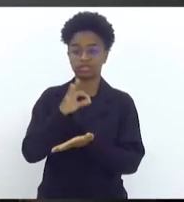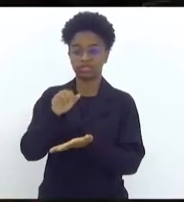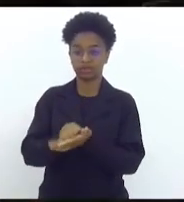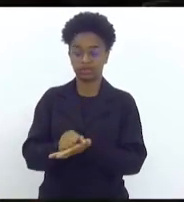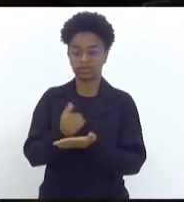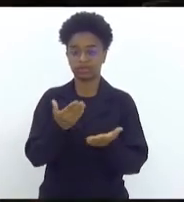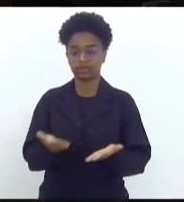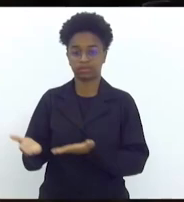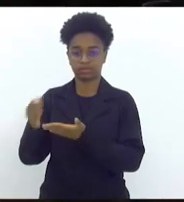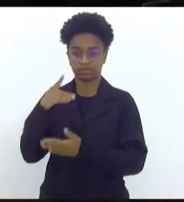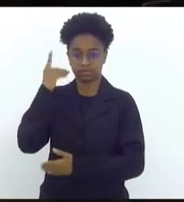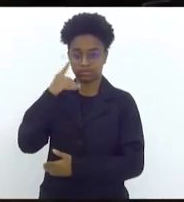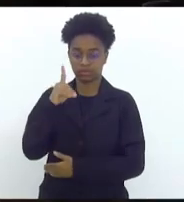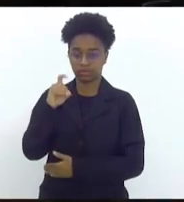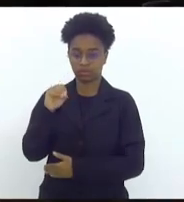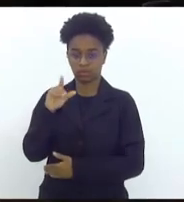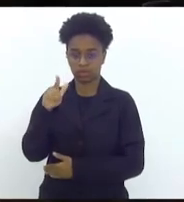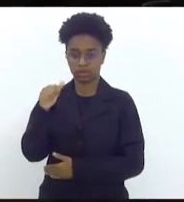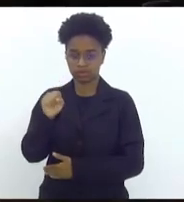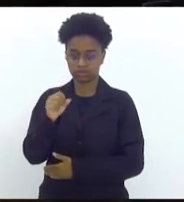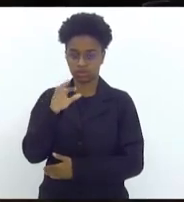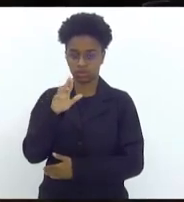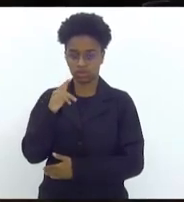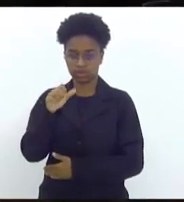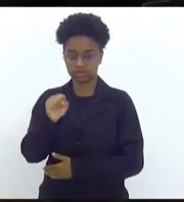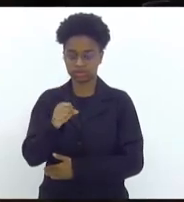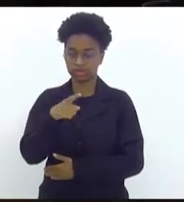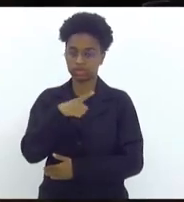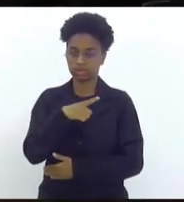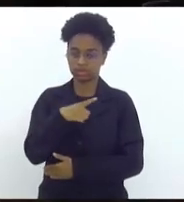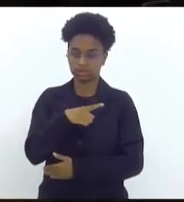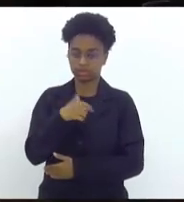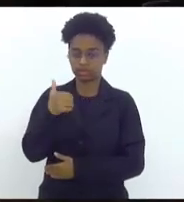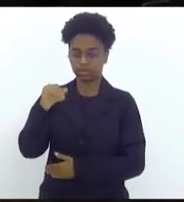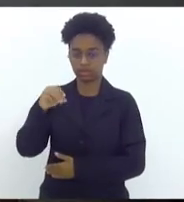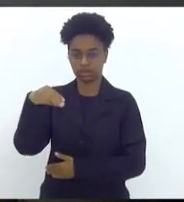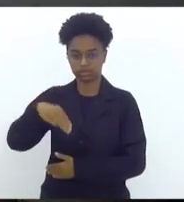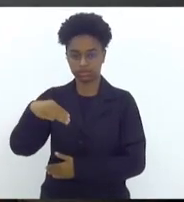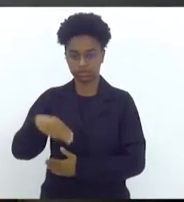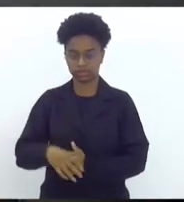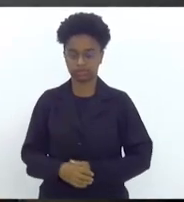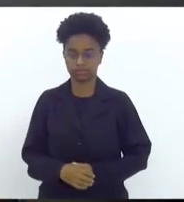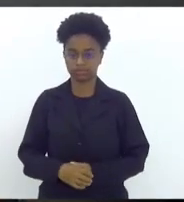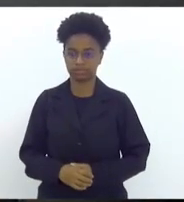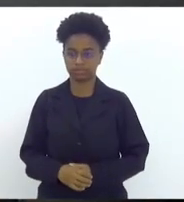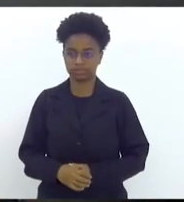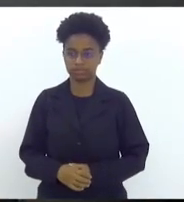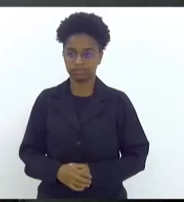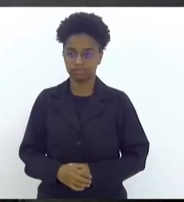escrito é o nome Deputado Douglas que dispõe de 10 minutos